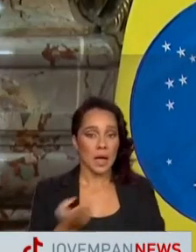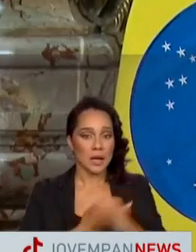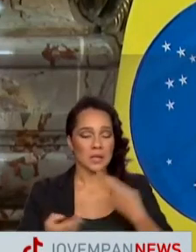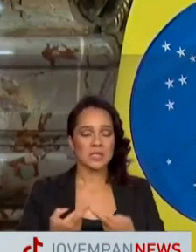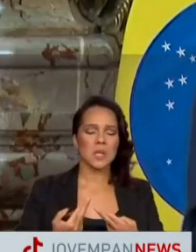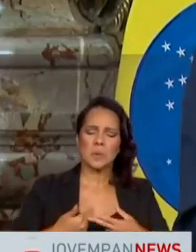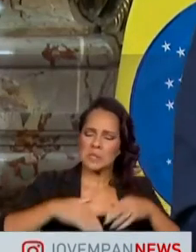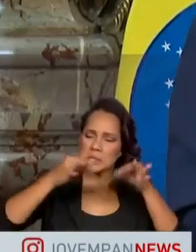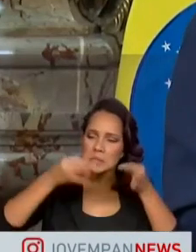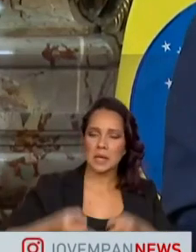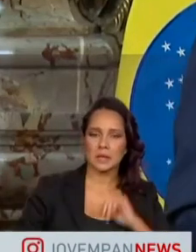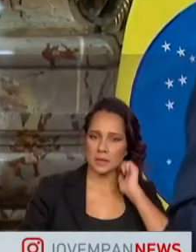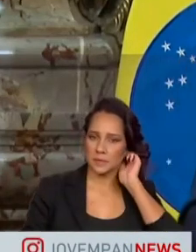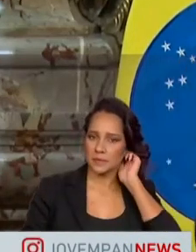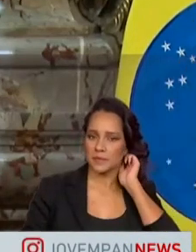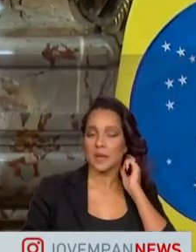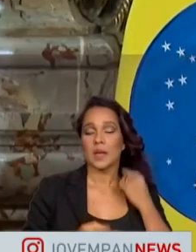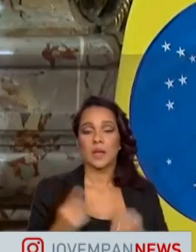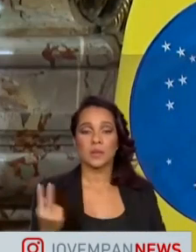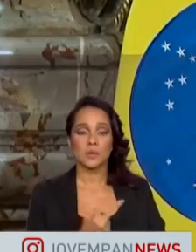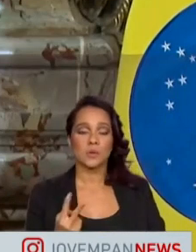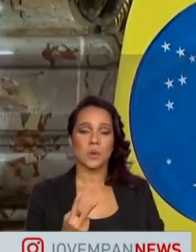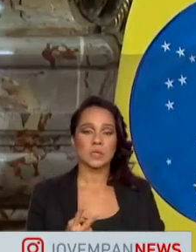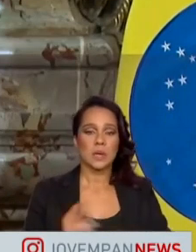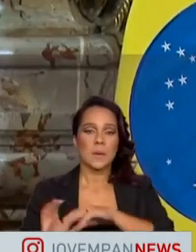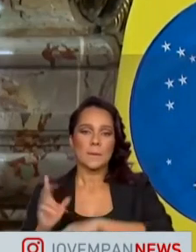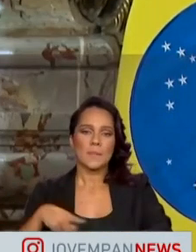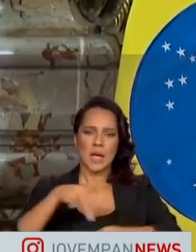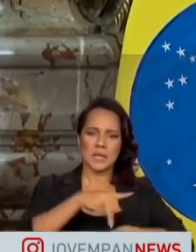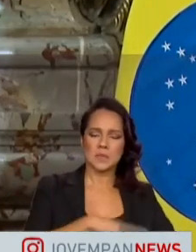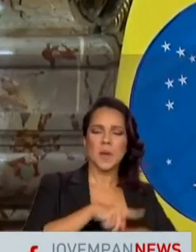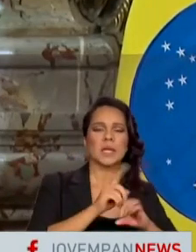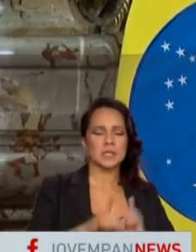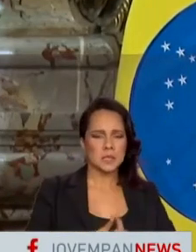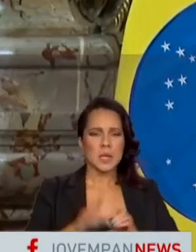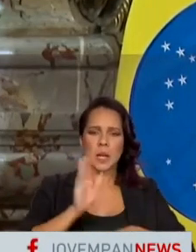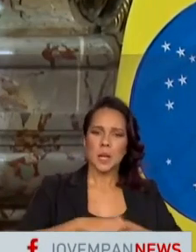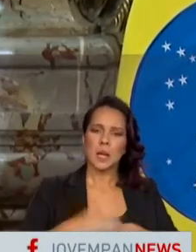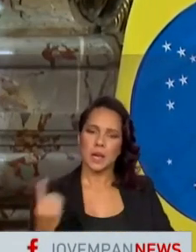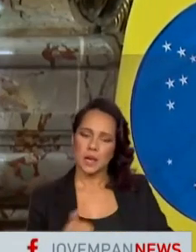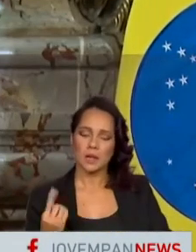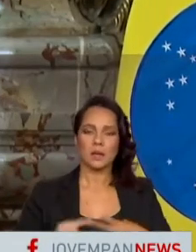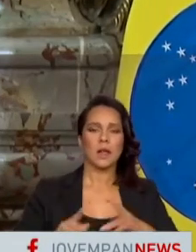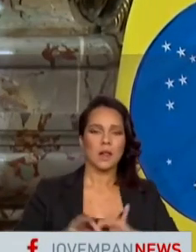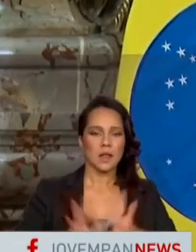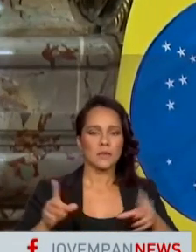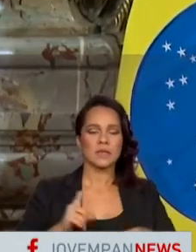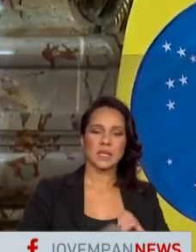relação civilizada. La relación civilizada. Entre dois estados autônomos. Entre dois estados autônomos. Livres.